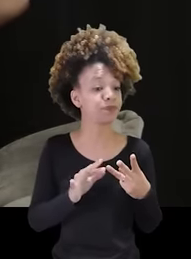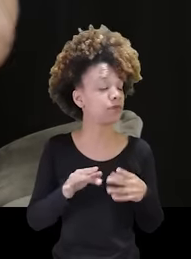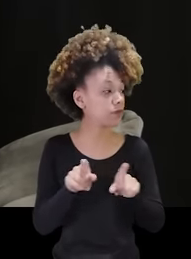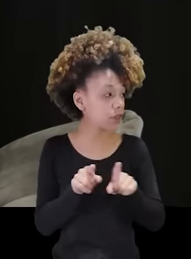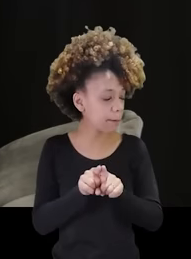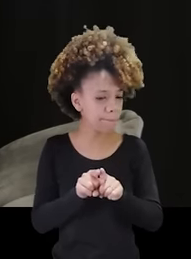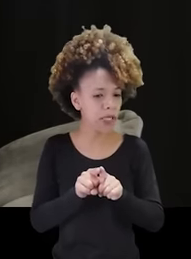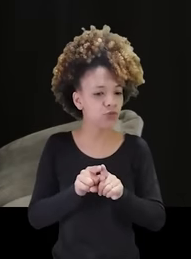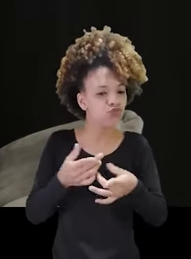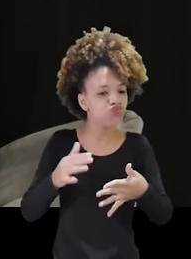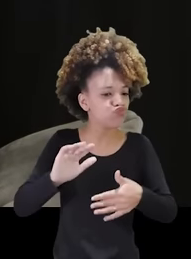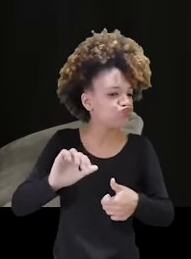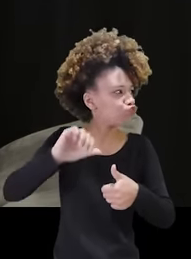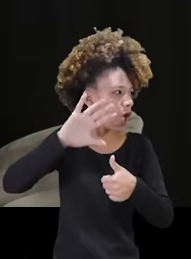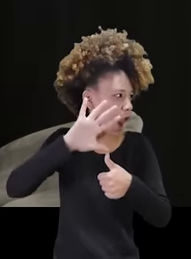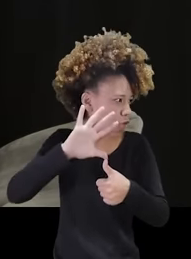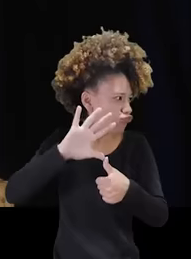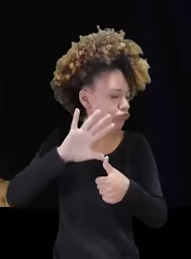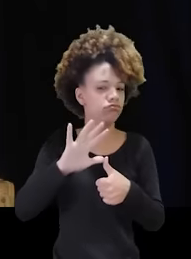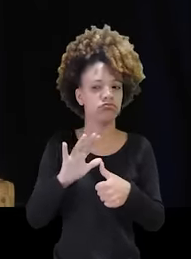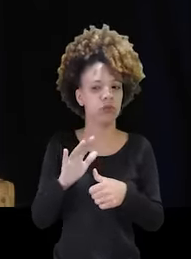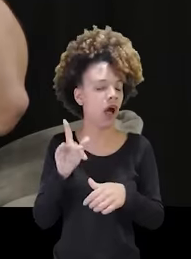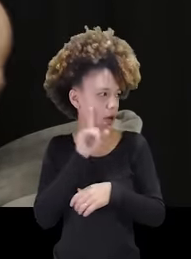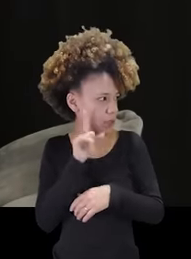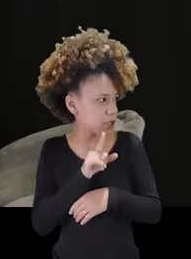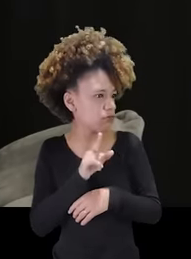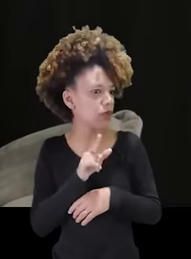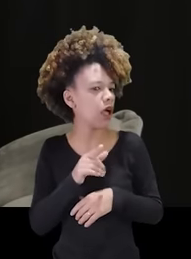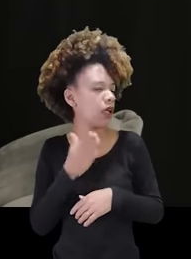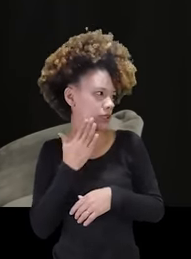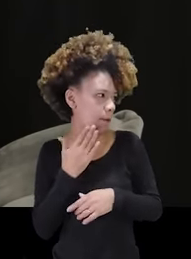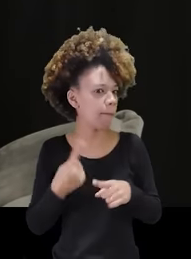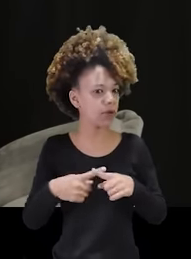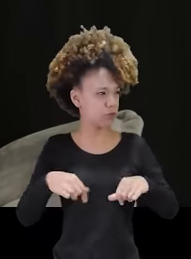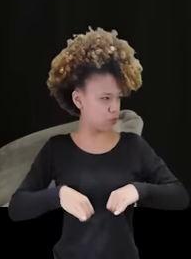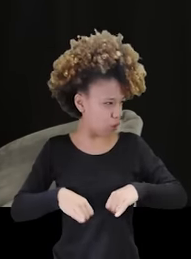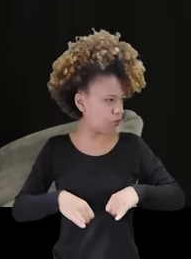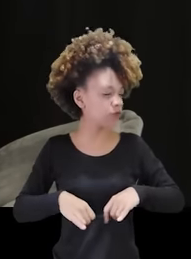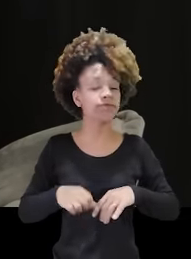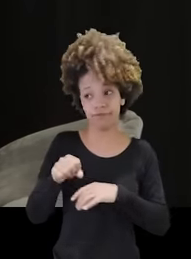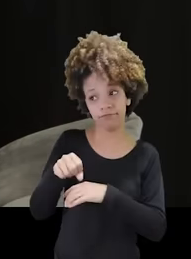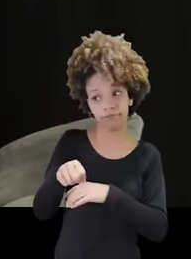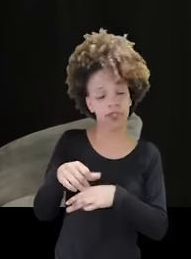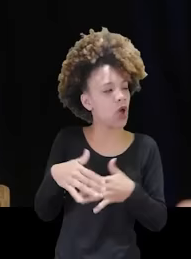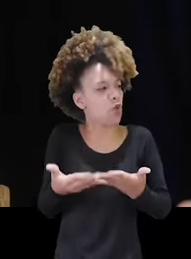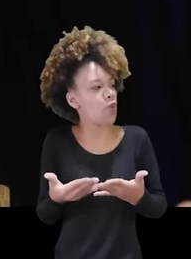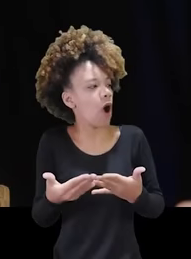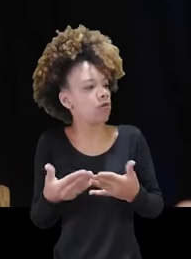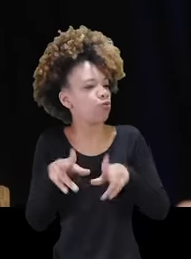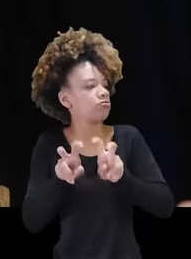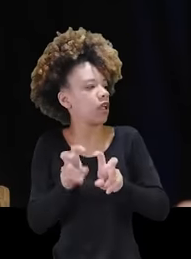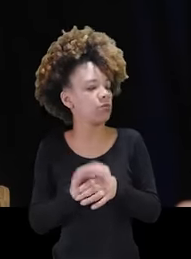latino-americano sabe produzir bem novela que a gente sofre muito qual que é da novela coreana assim porque o que que é uma Trama